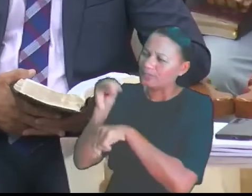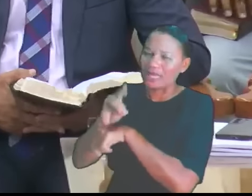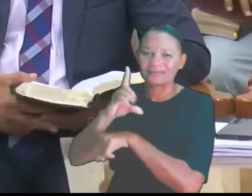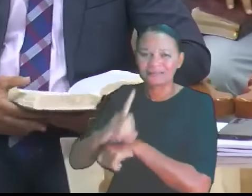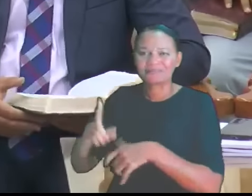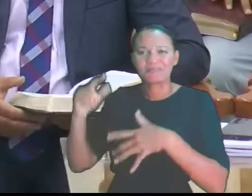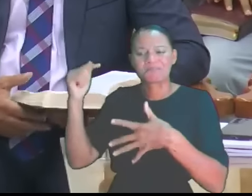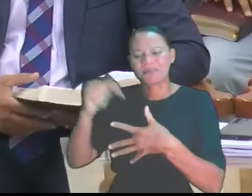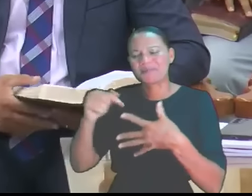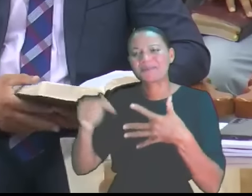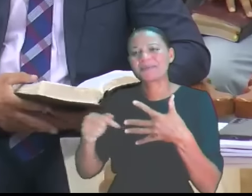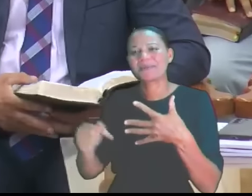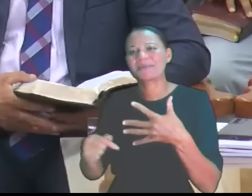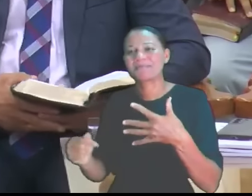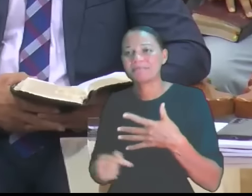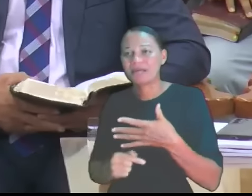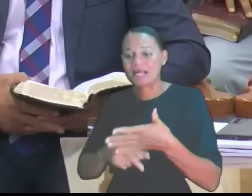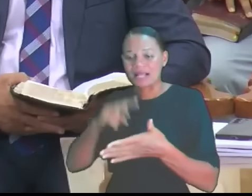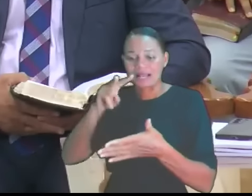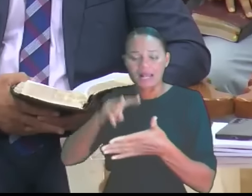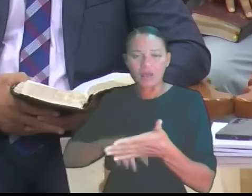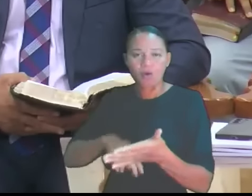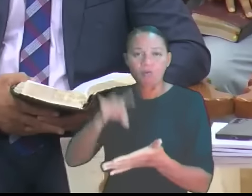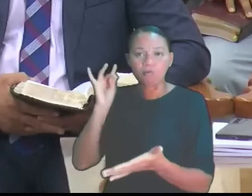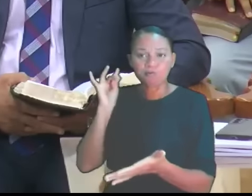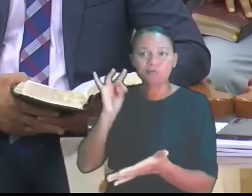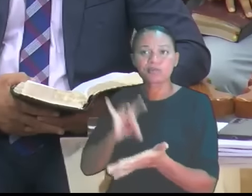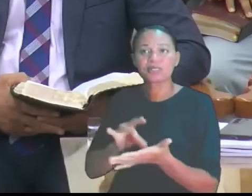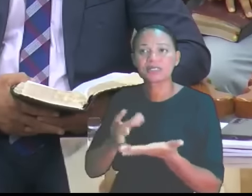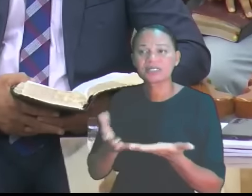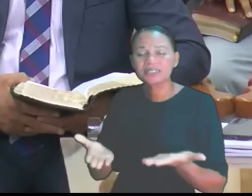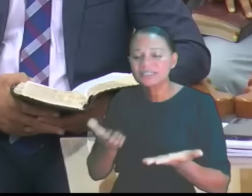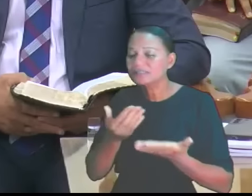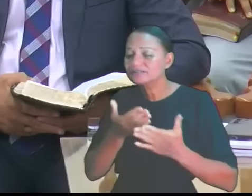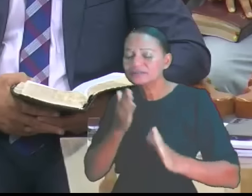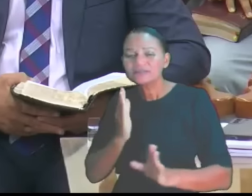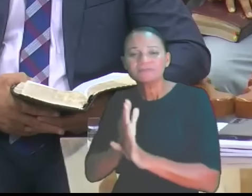na leitura oficial dessa noite, eu encontro,